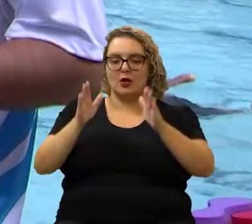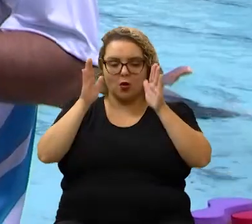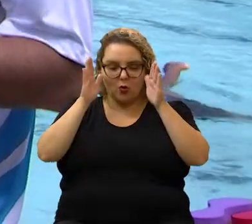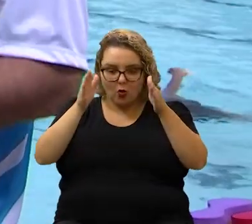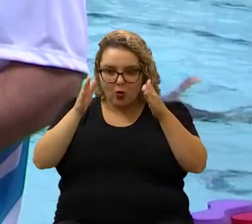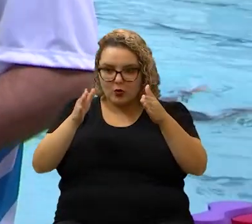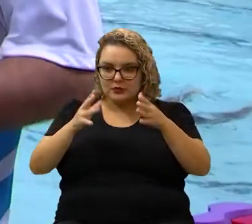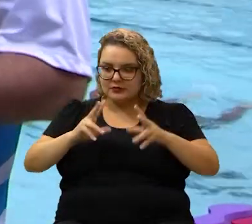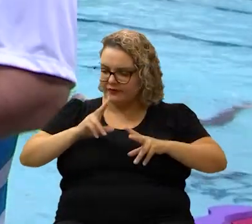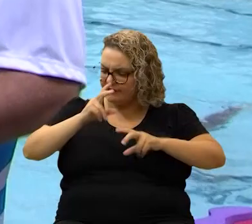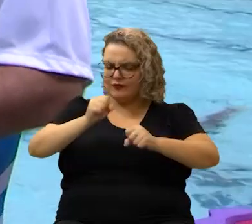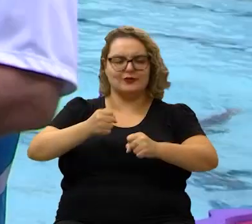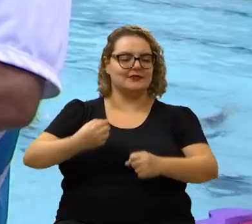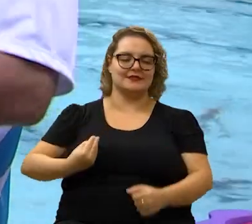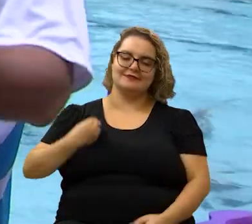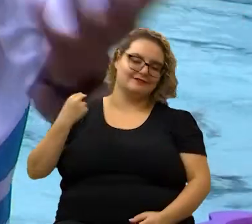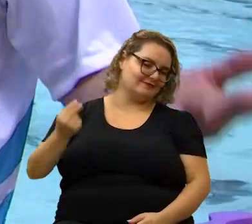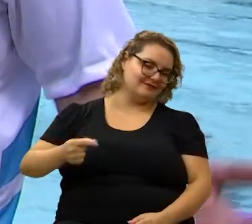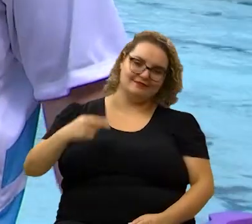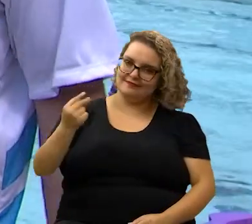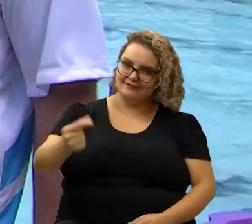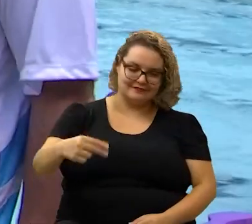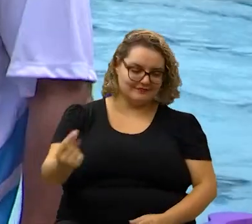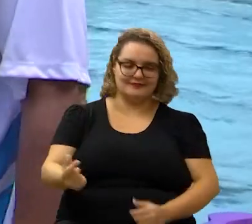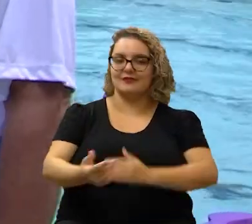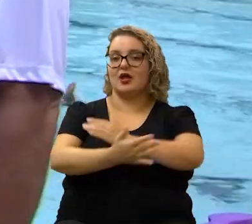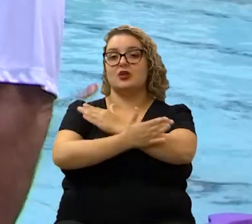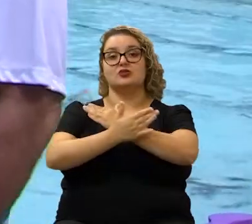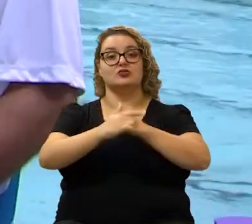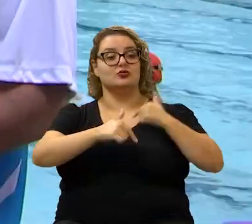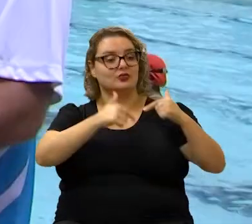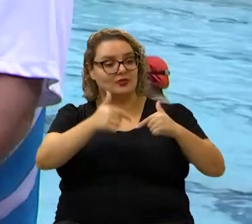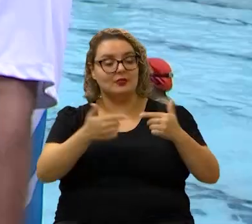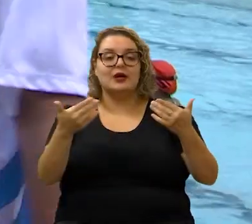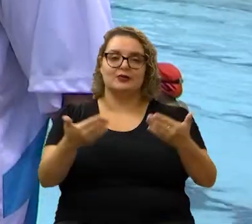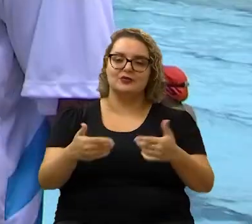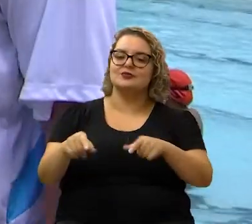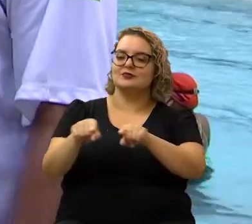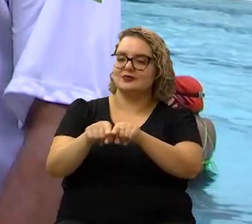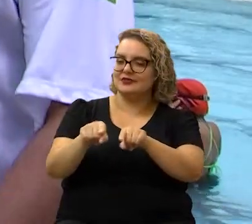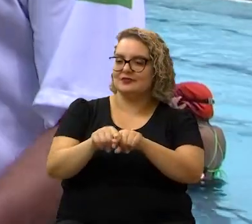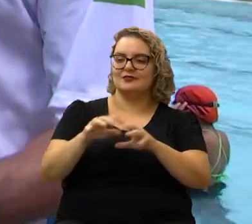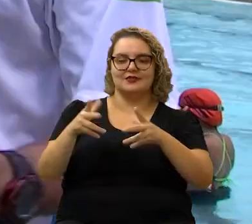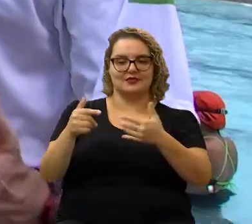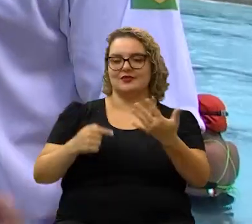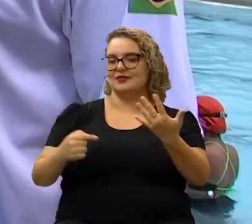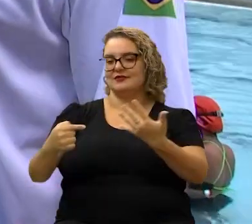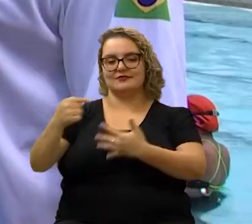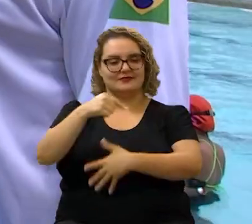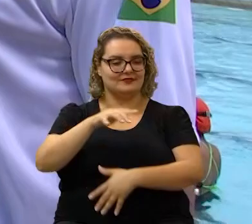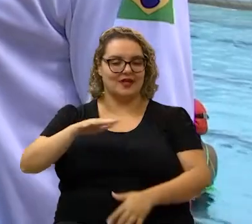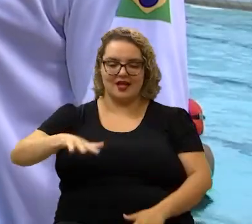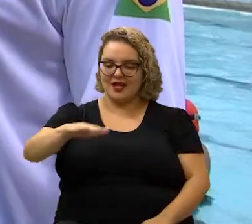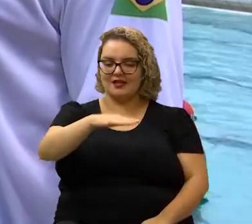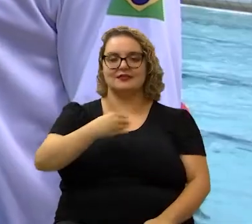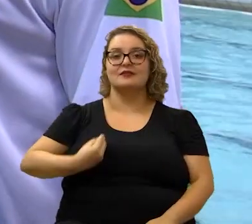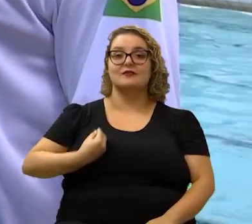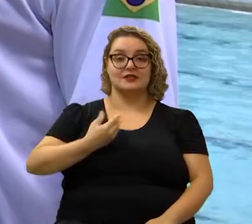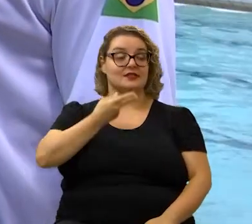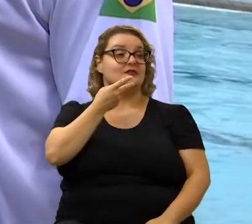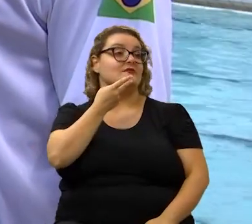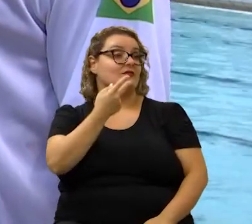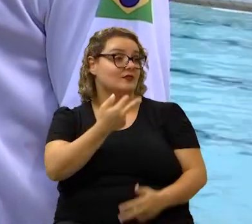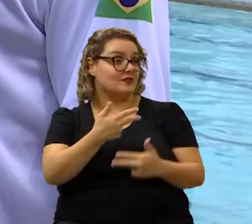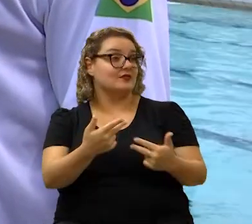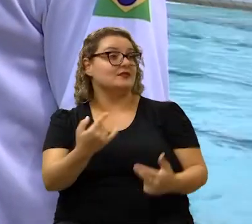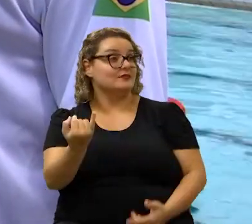organização, concentração, garra, eu levo isso para a vida inteira. Né? Isso me ajudou tanto no meu trabalho hoje em dia, como para todos os aspectos. Você citou aí